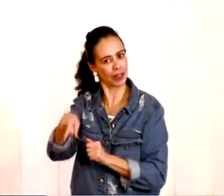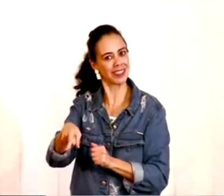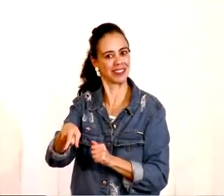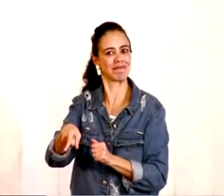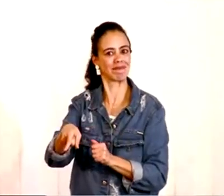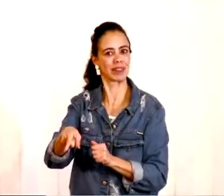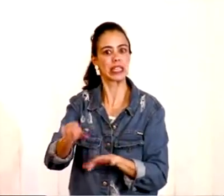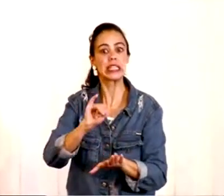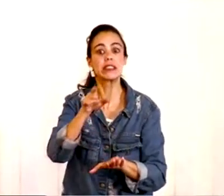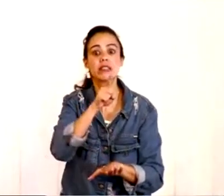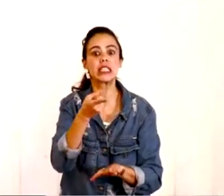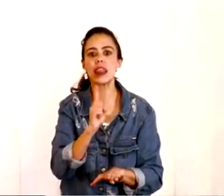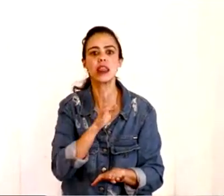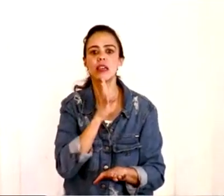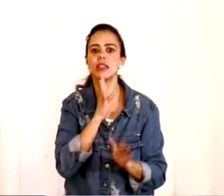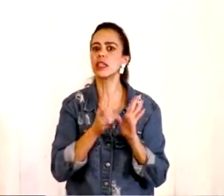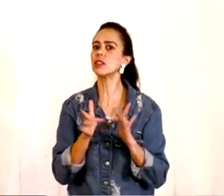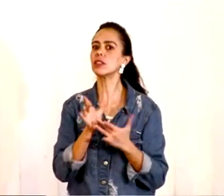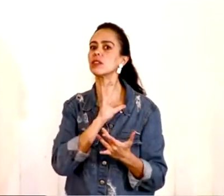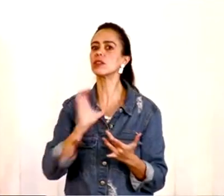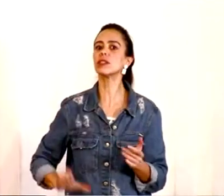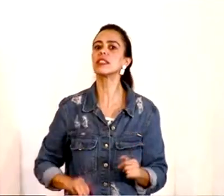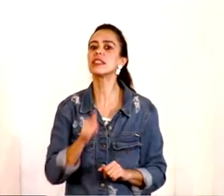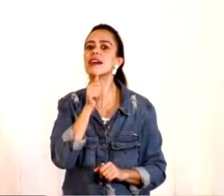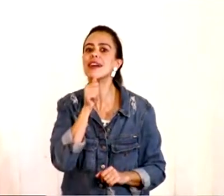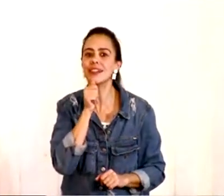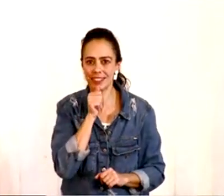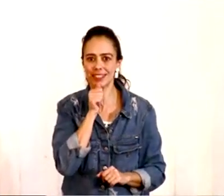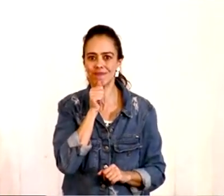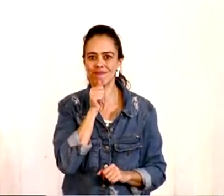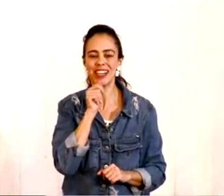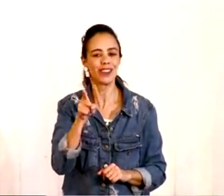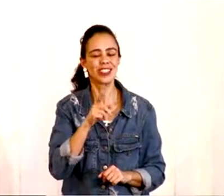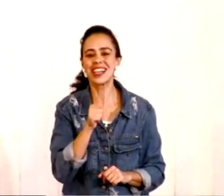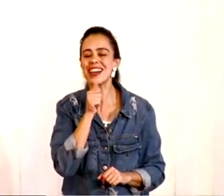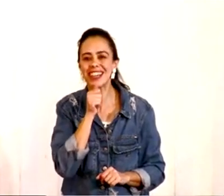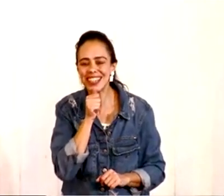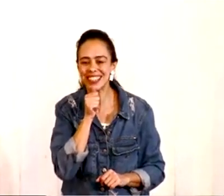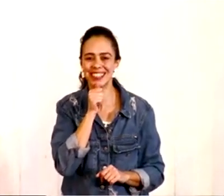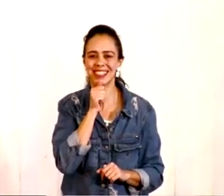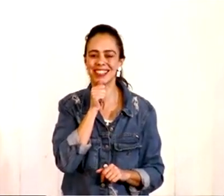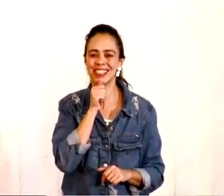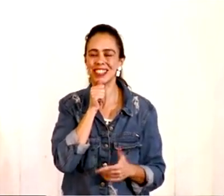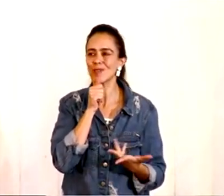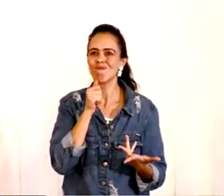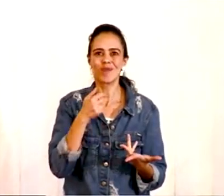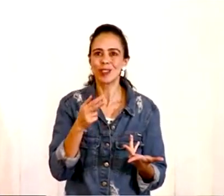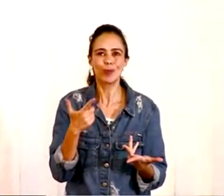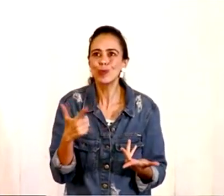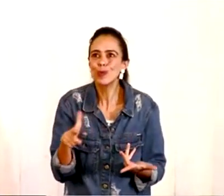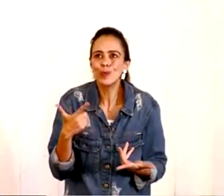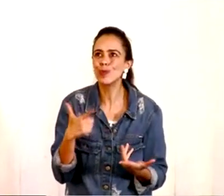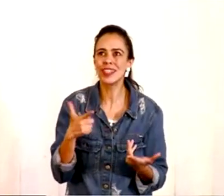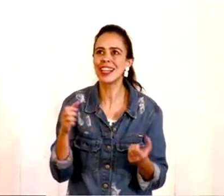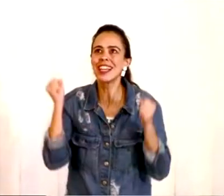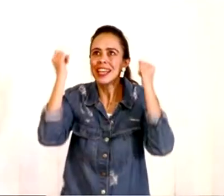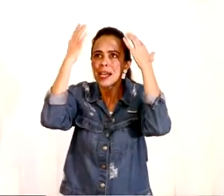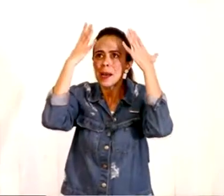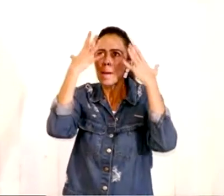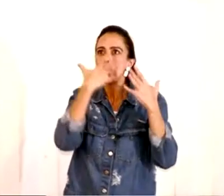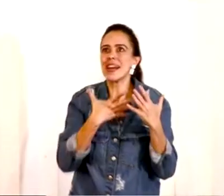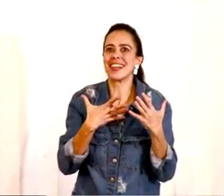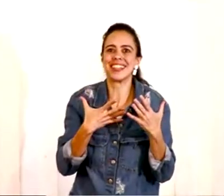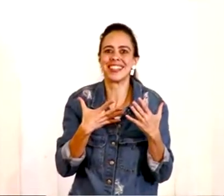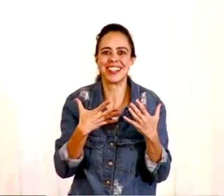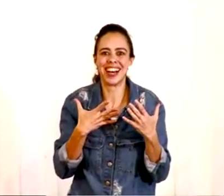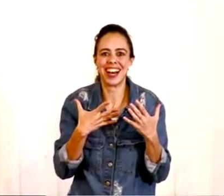a Cristo, ou não desfruta desse privilégio, convido você a conhecê-lo. Há somente